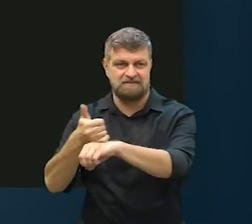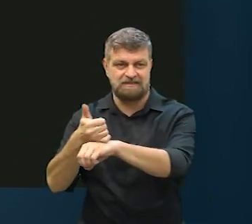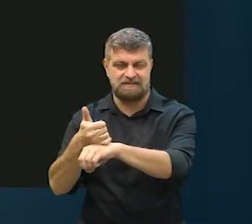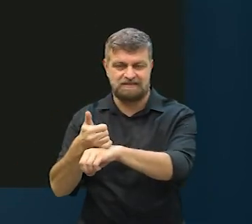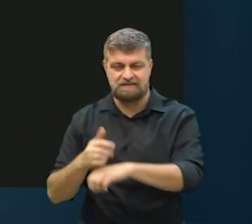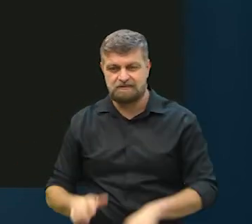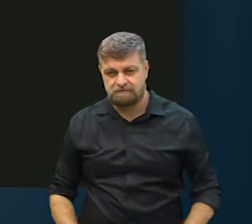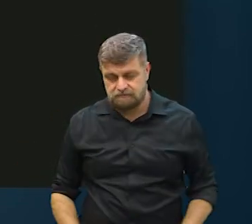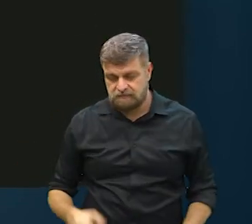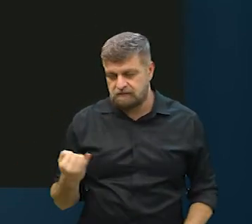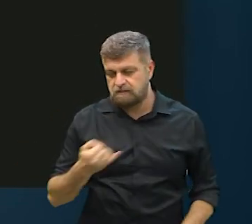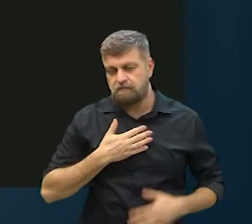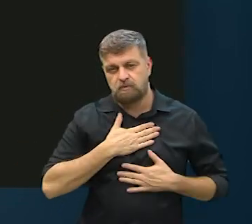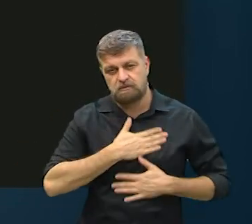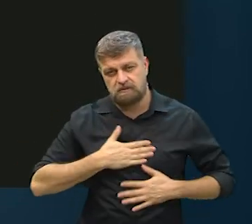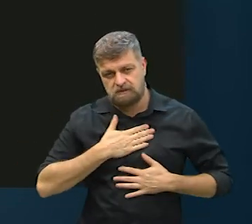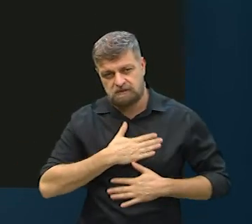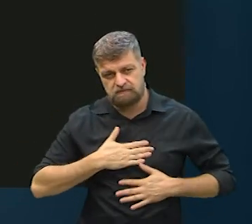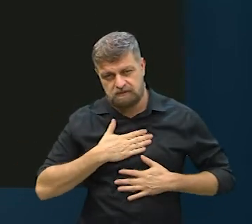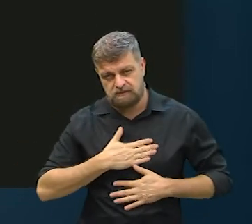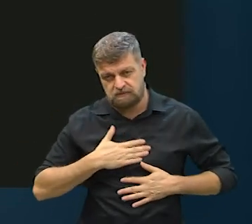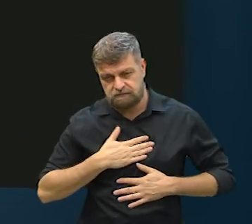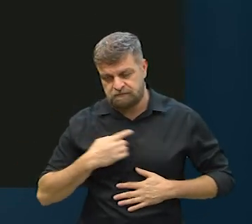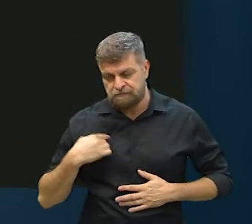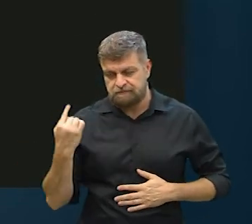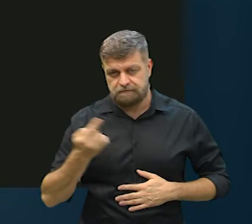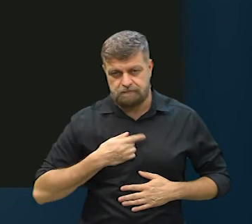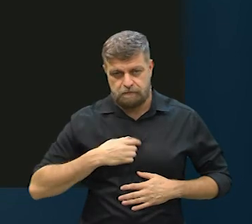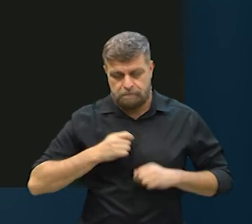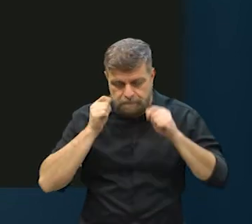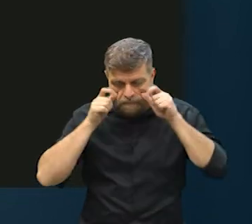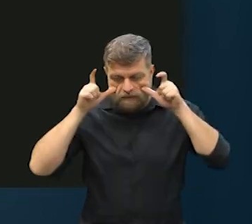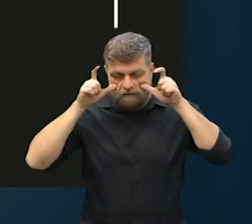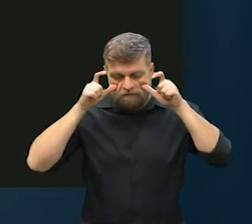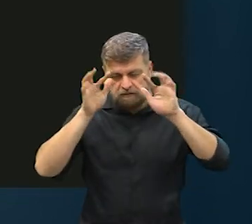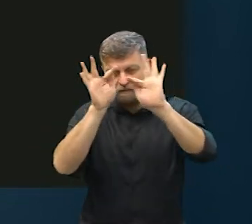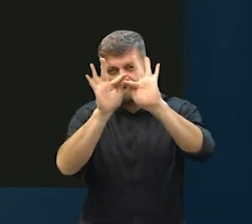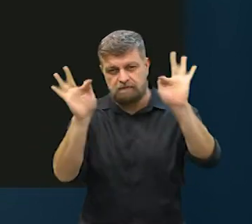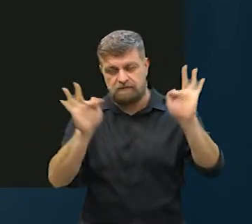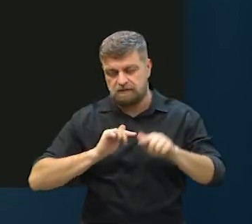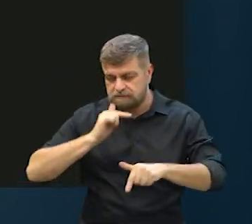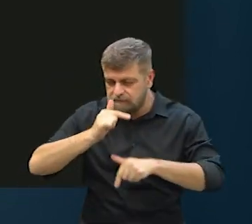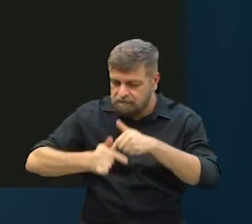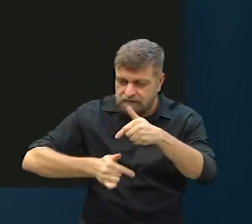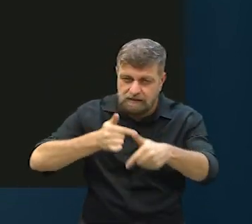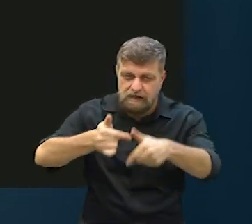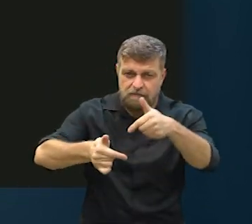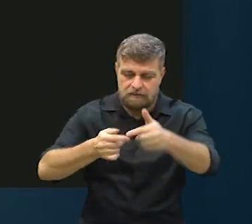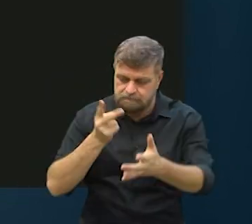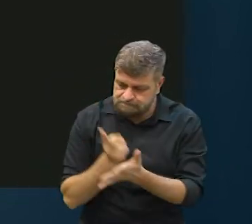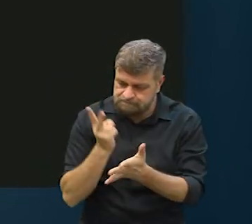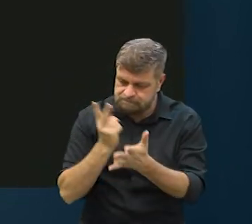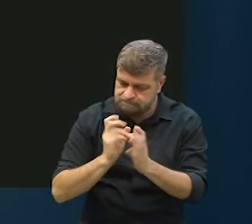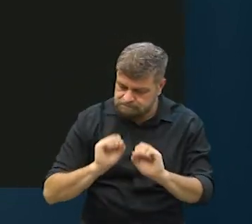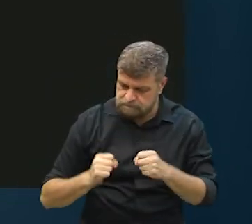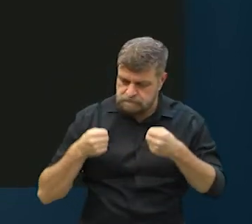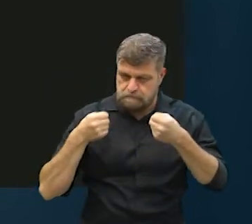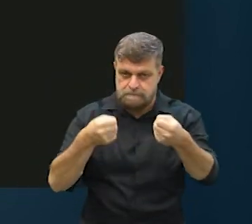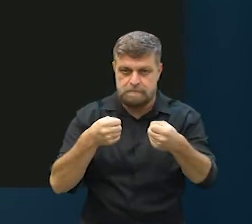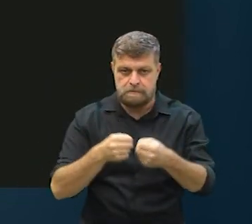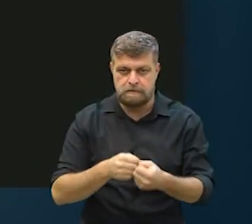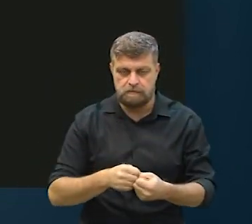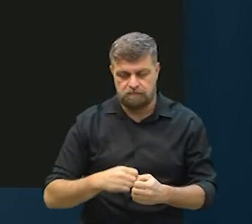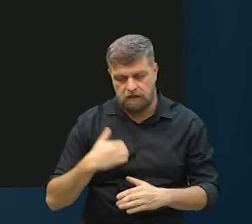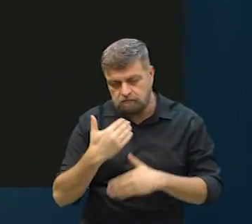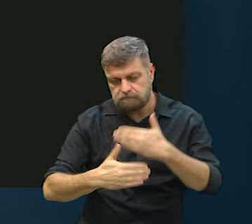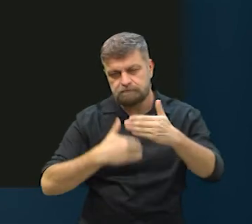compliance. Então, isso é muito gratificante, isso faz a gente acordar muito feliz e trabalhar